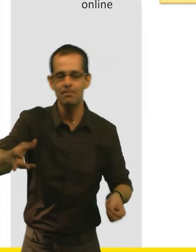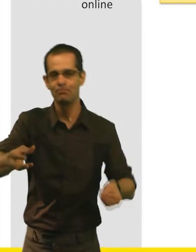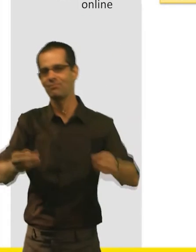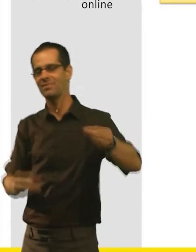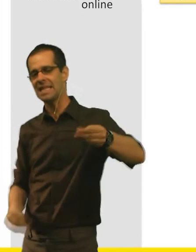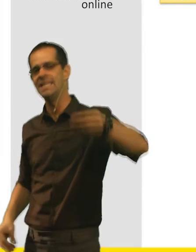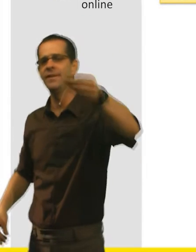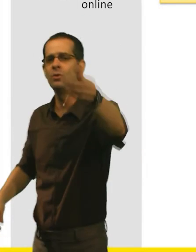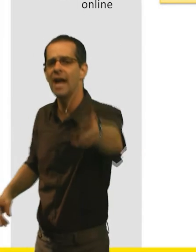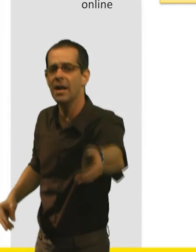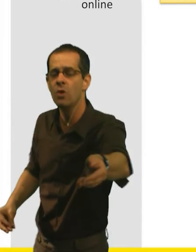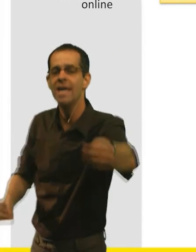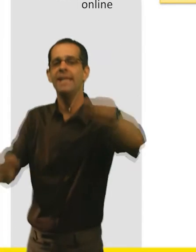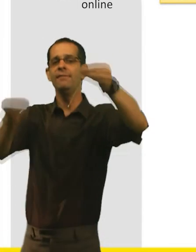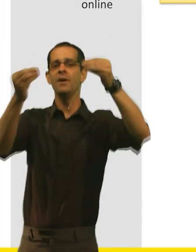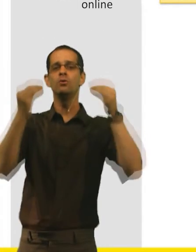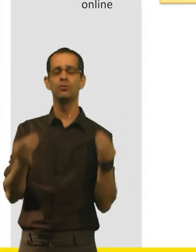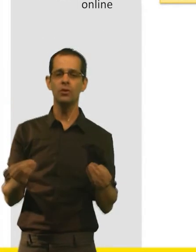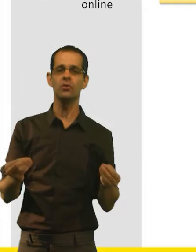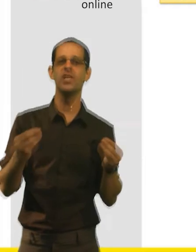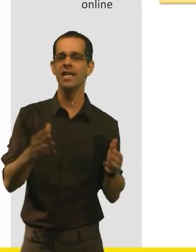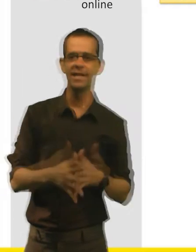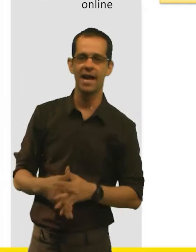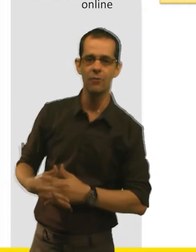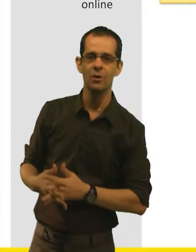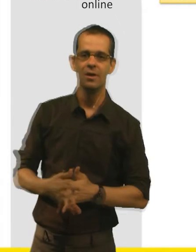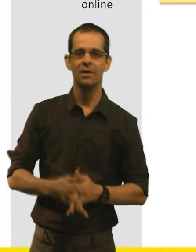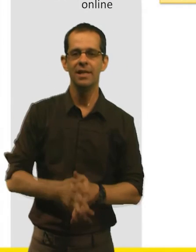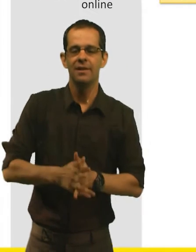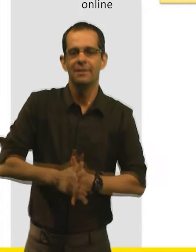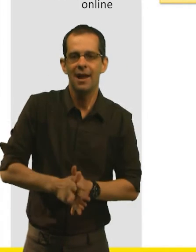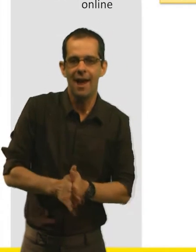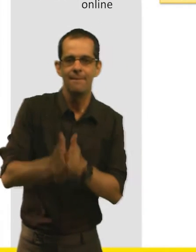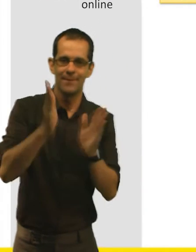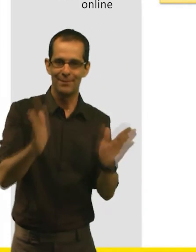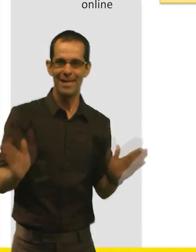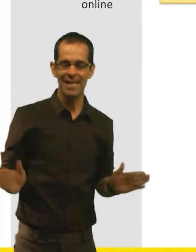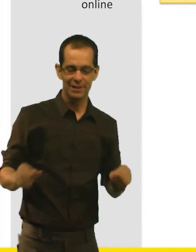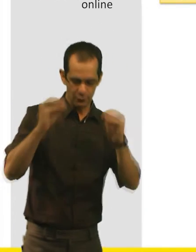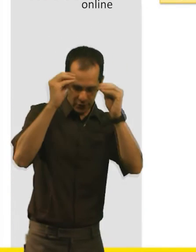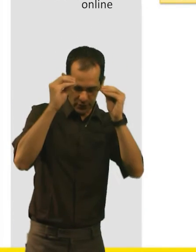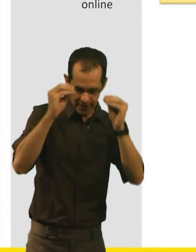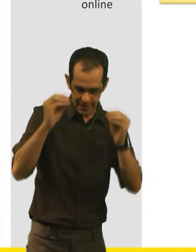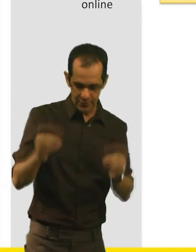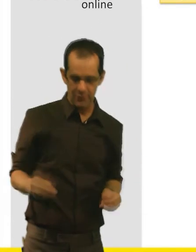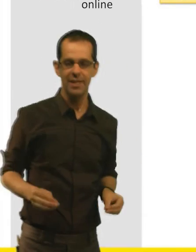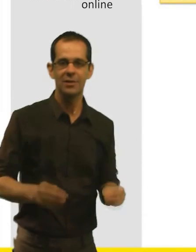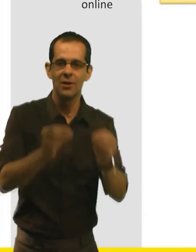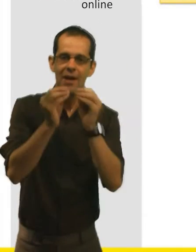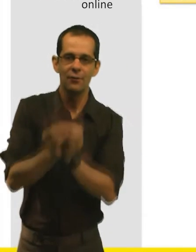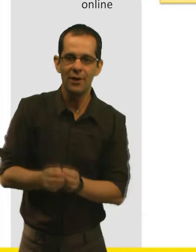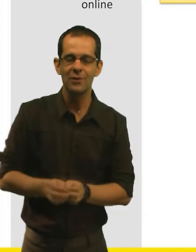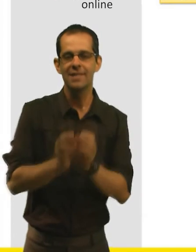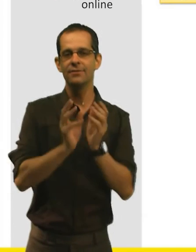tá? Se ver no cargo e ver os frutos que esse cargo lhe trará, tá bem? Então, visualização do